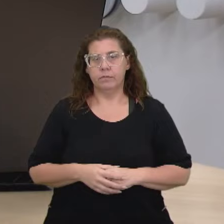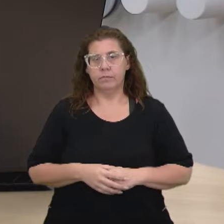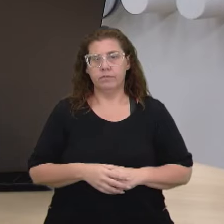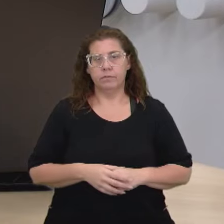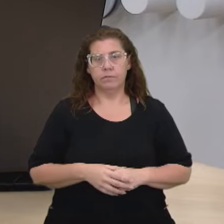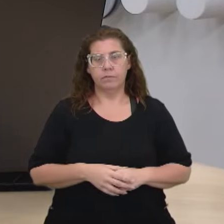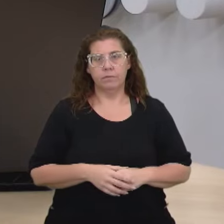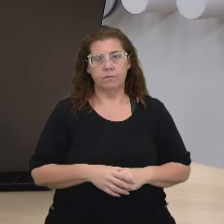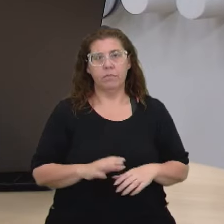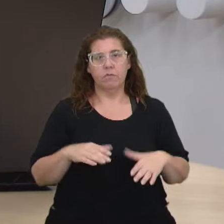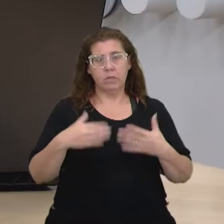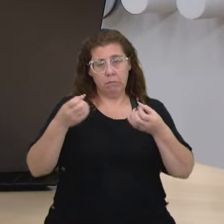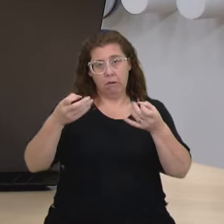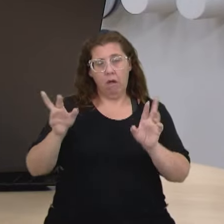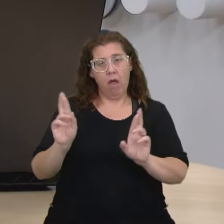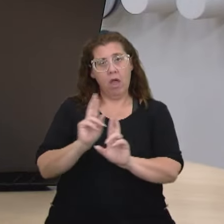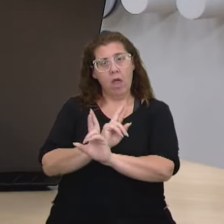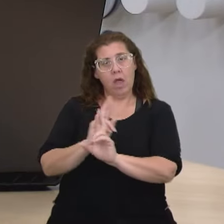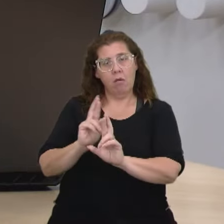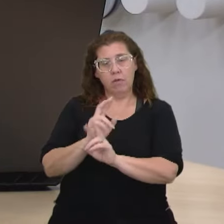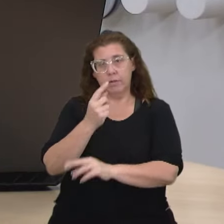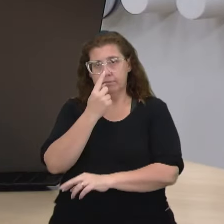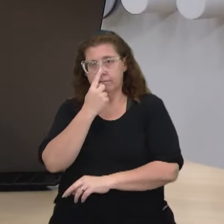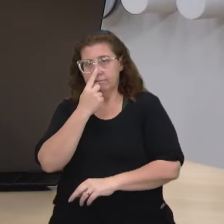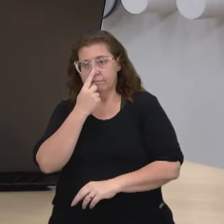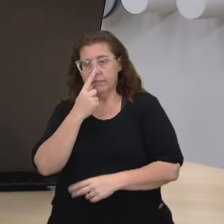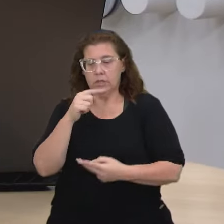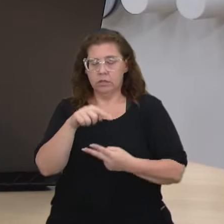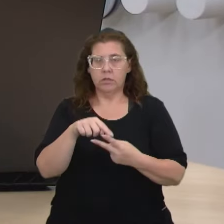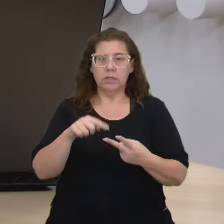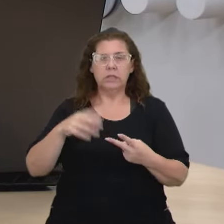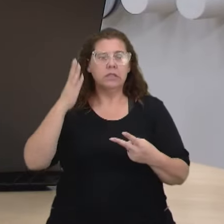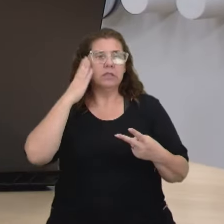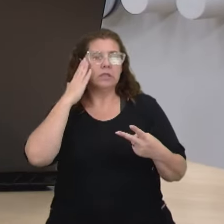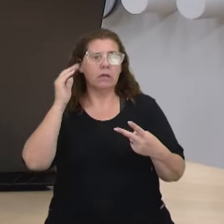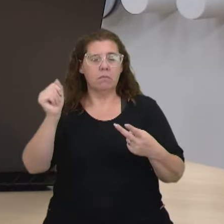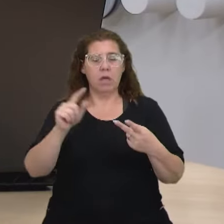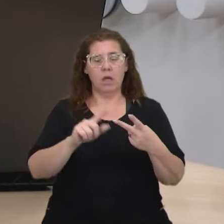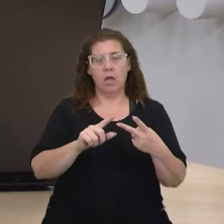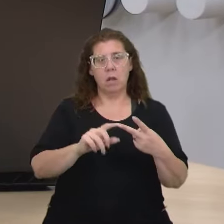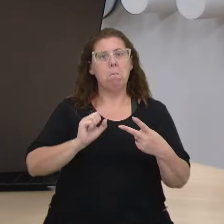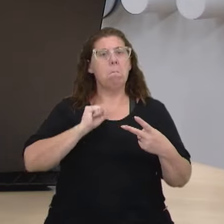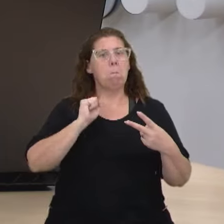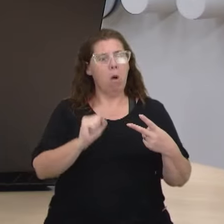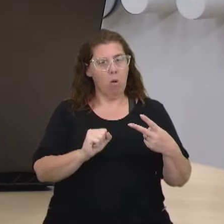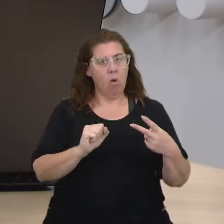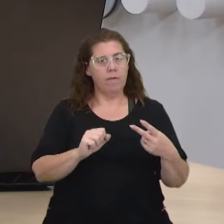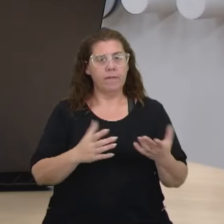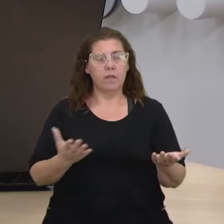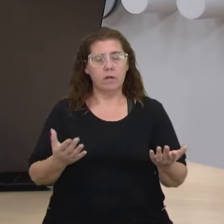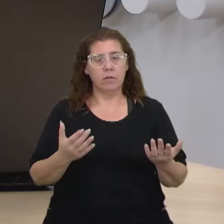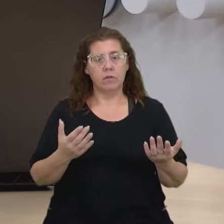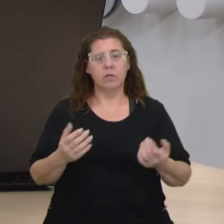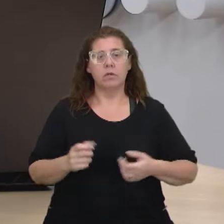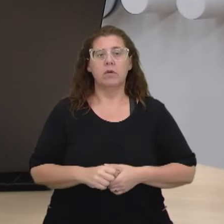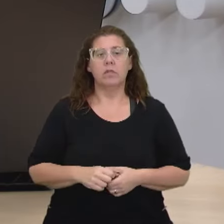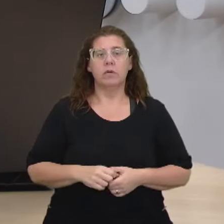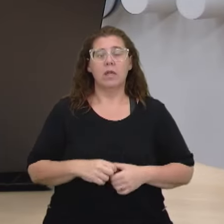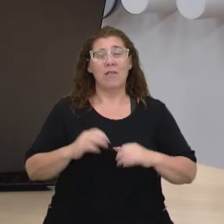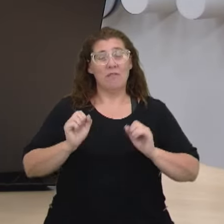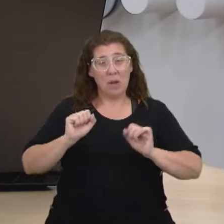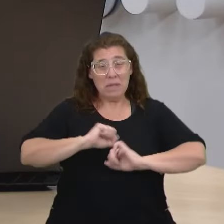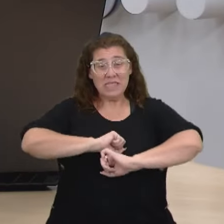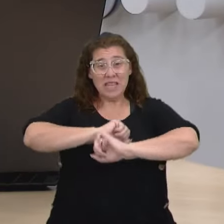sobre a relação íntima entre saber e poder na perspectiva do Foucault, isso fica muito